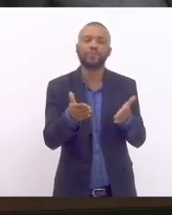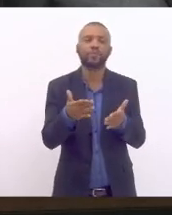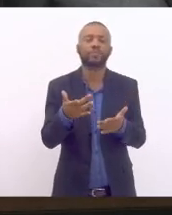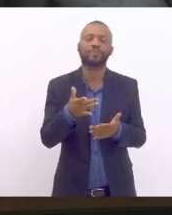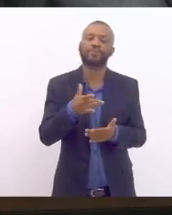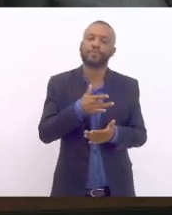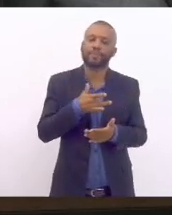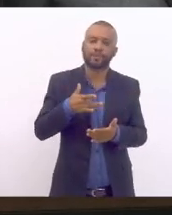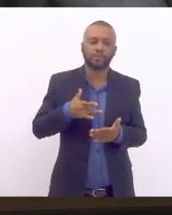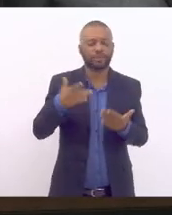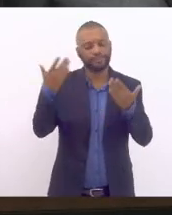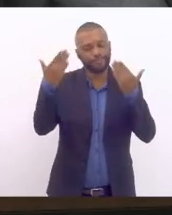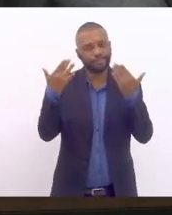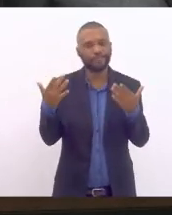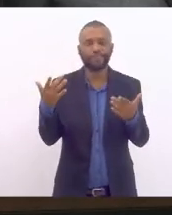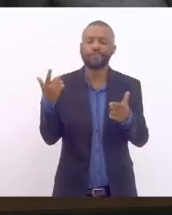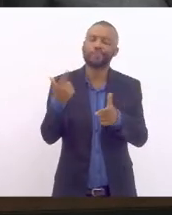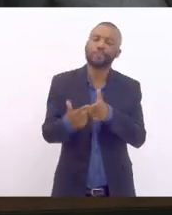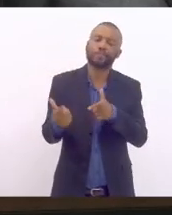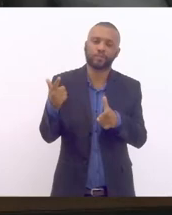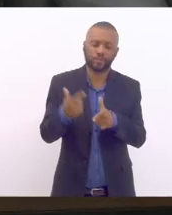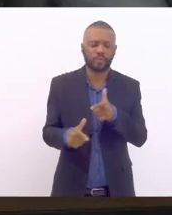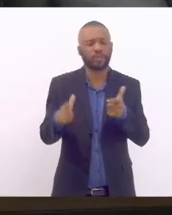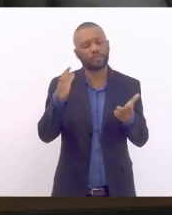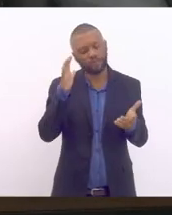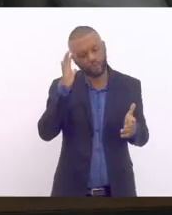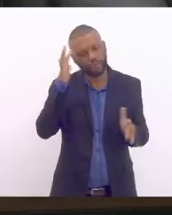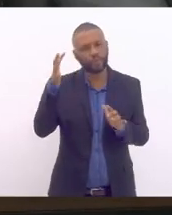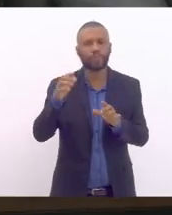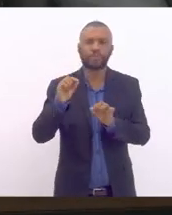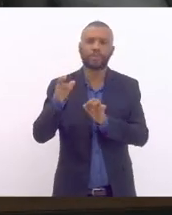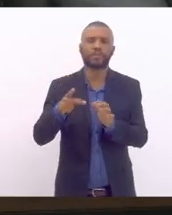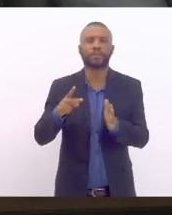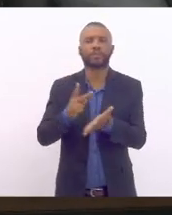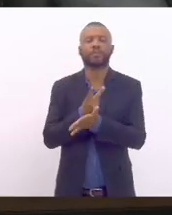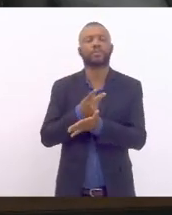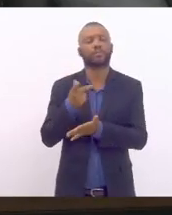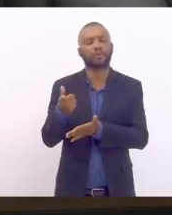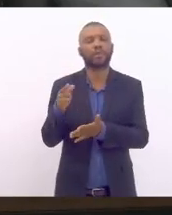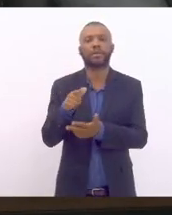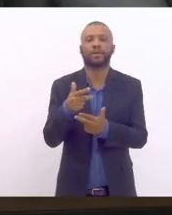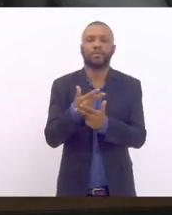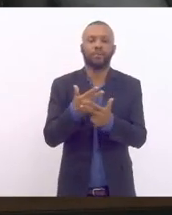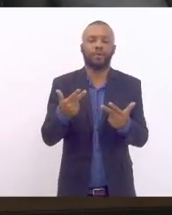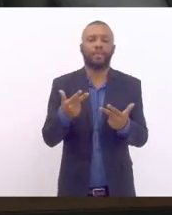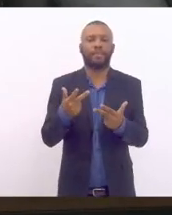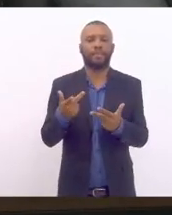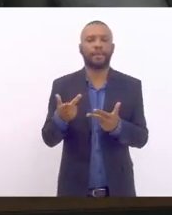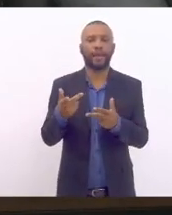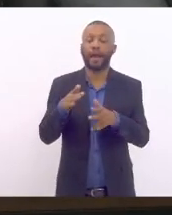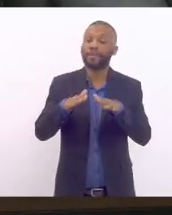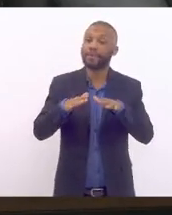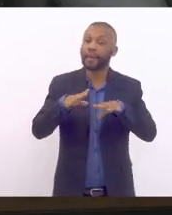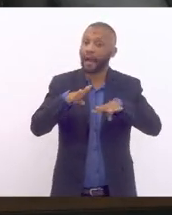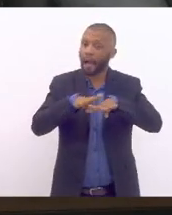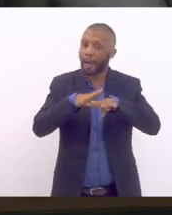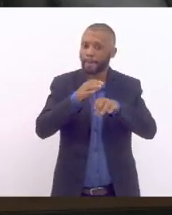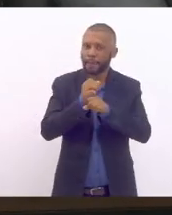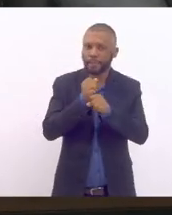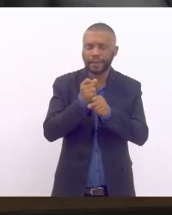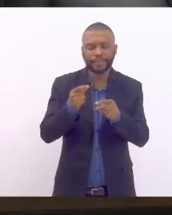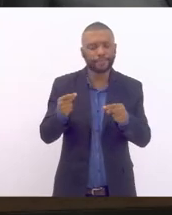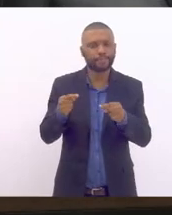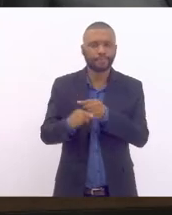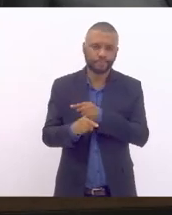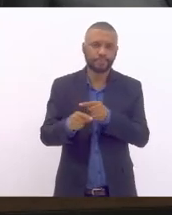com a saúde mental deteriorada por conta de tudo isso que tá acontecendo Então esse tipo de coisa que a matemática não contempla